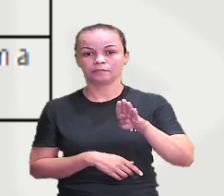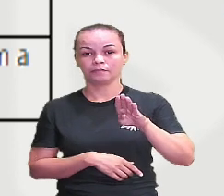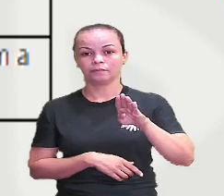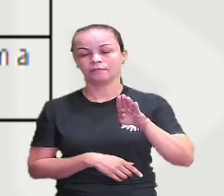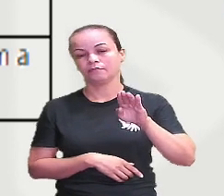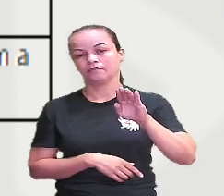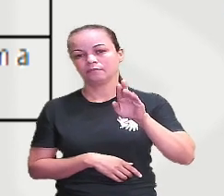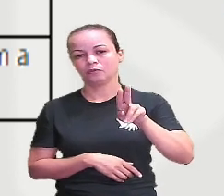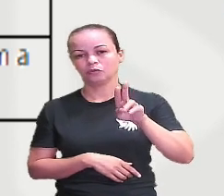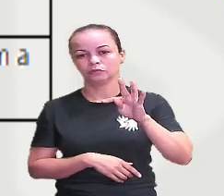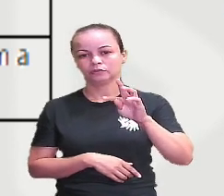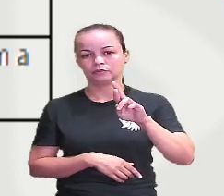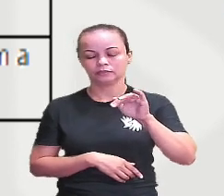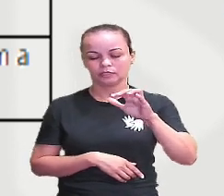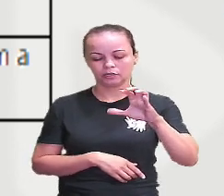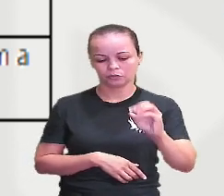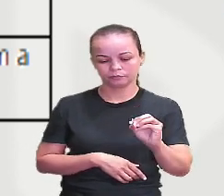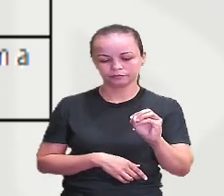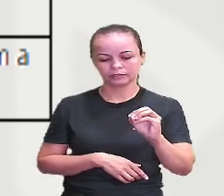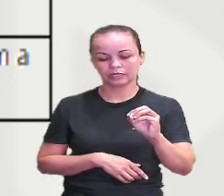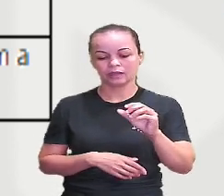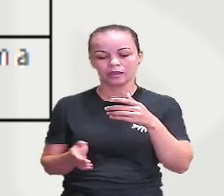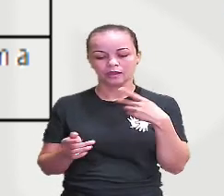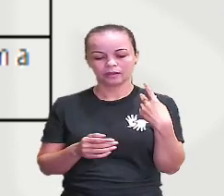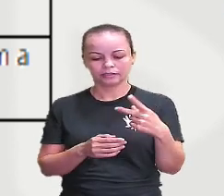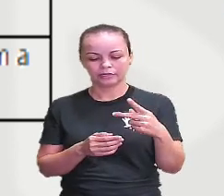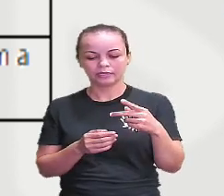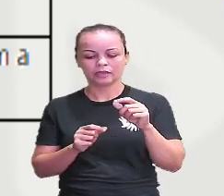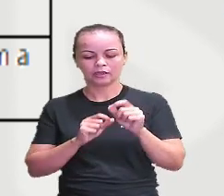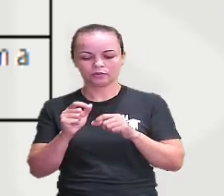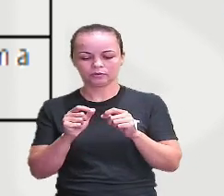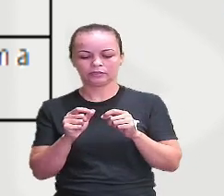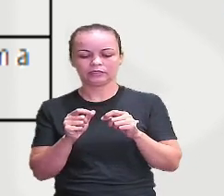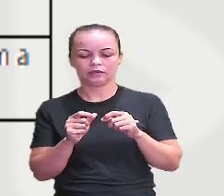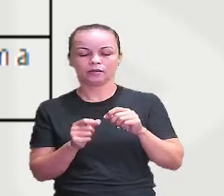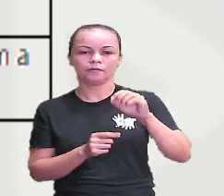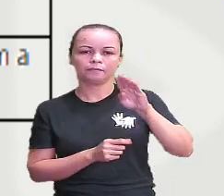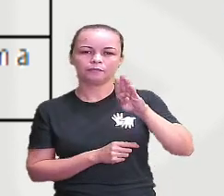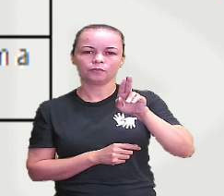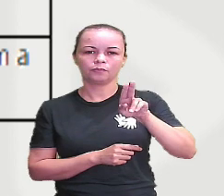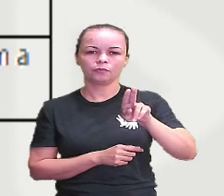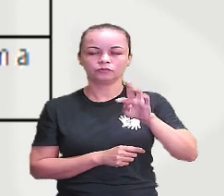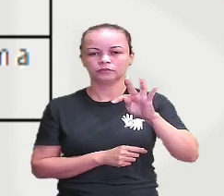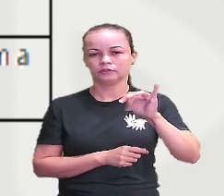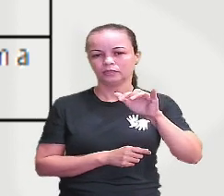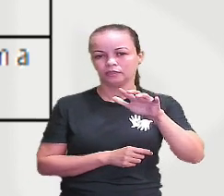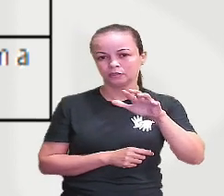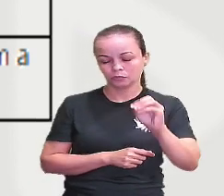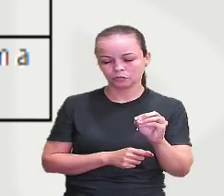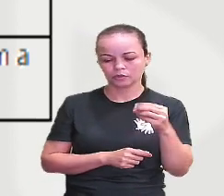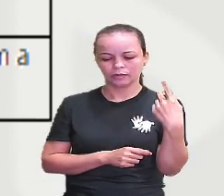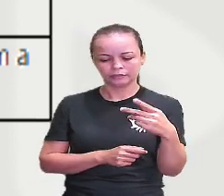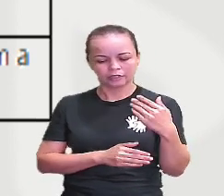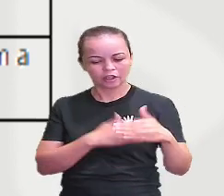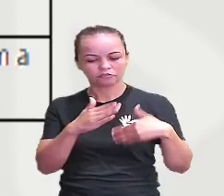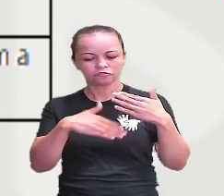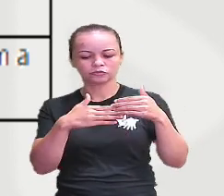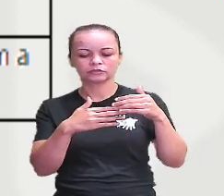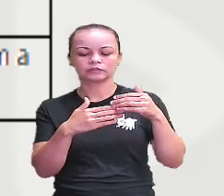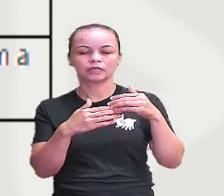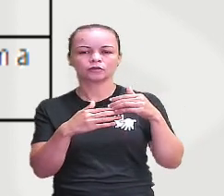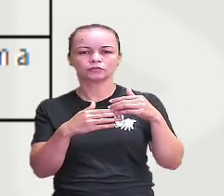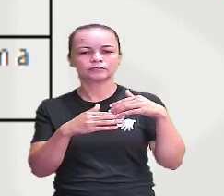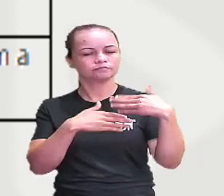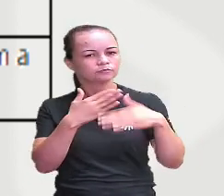butírico, que justamente seria o quê? Esse ácido butírico vai ter justamente essa função que também de